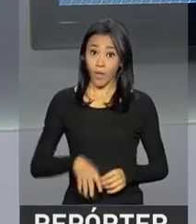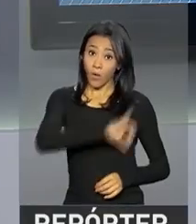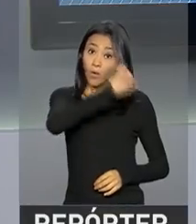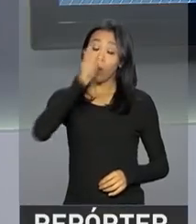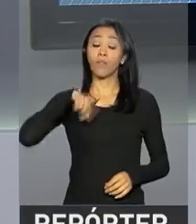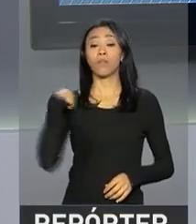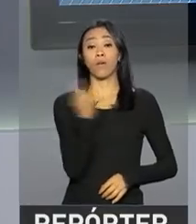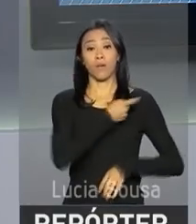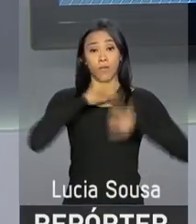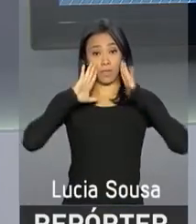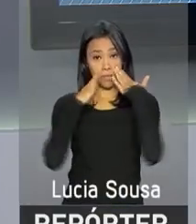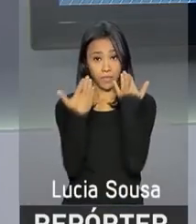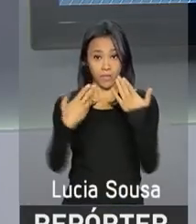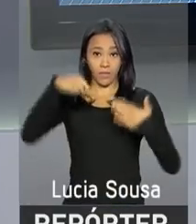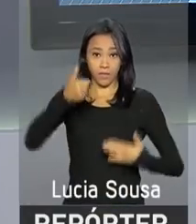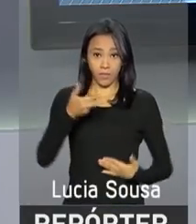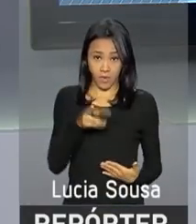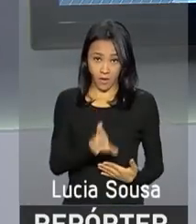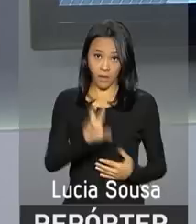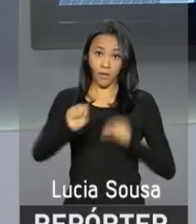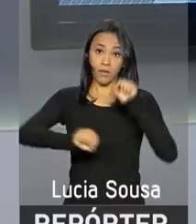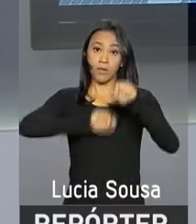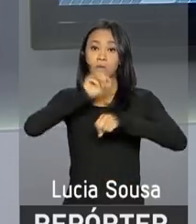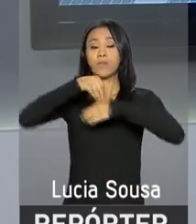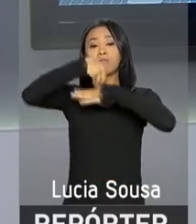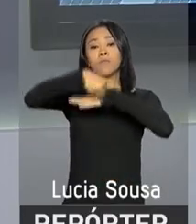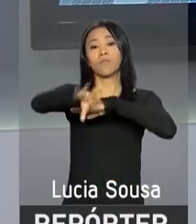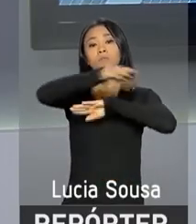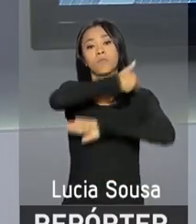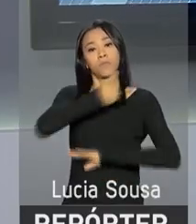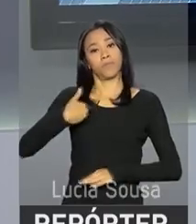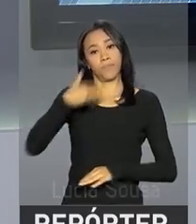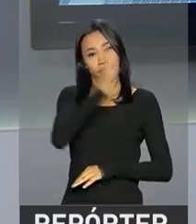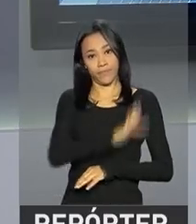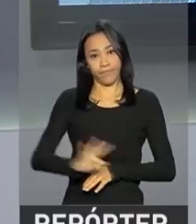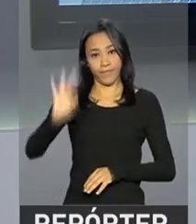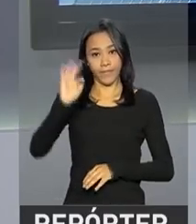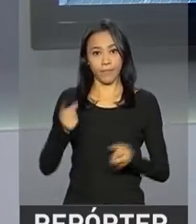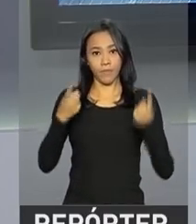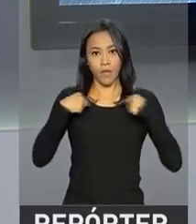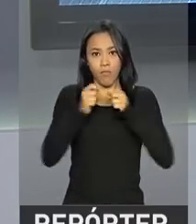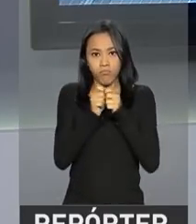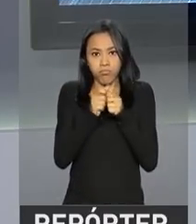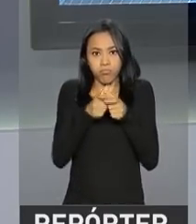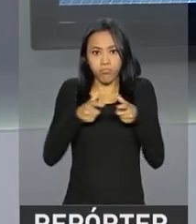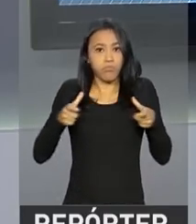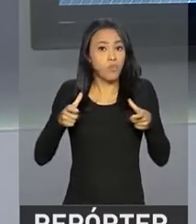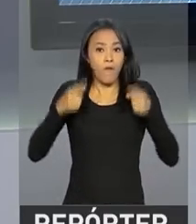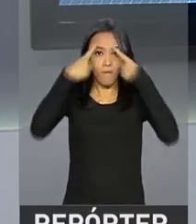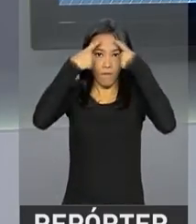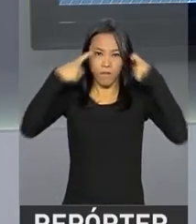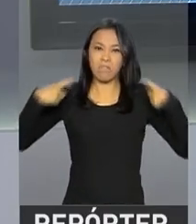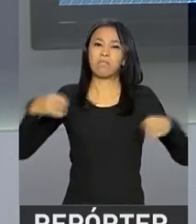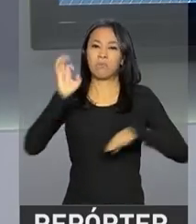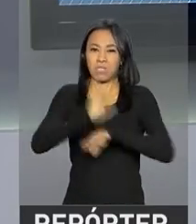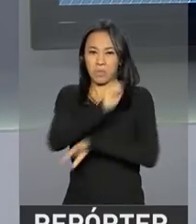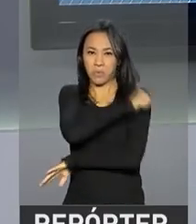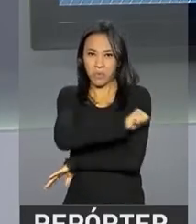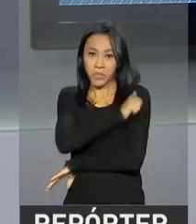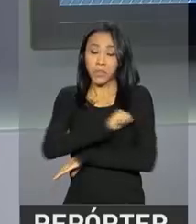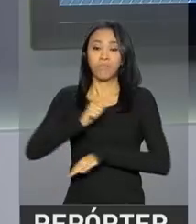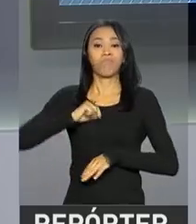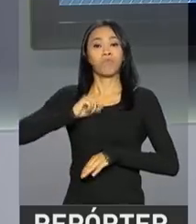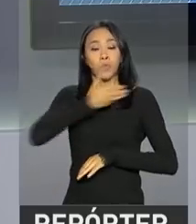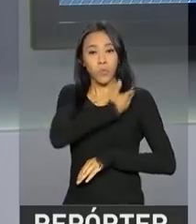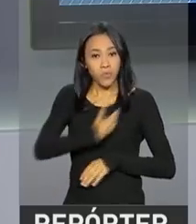Olá, estamos de volta com o repórter NBR e as notícias do governo federal. A crescente violência no Rio de Janeiro levou o governo federal